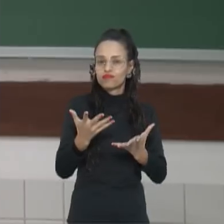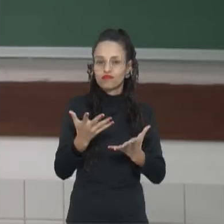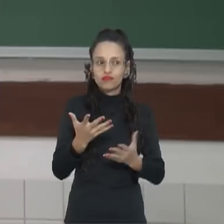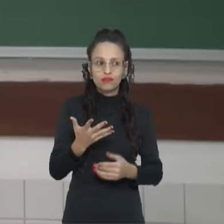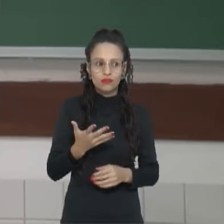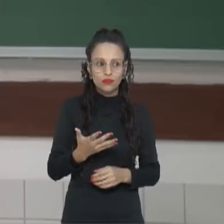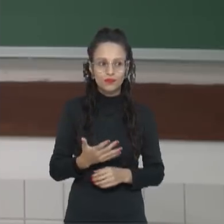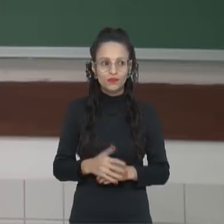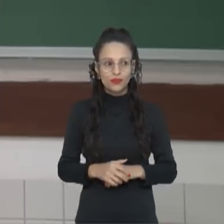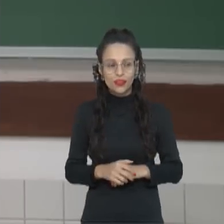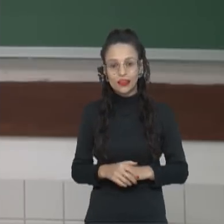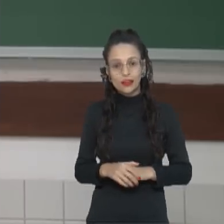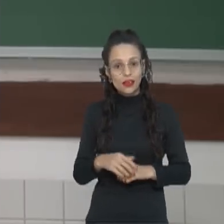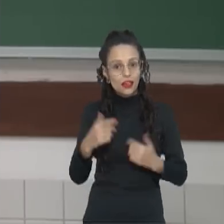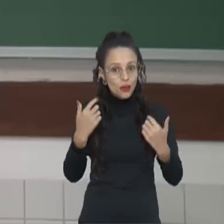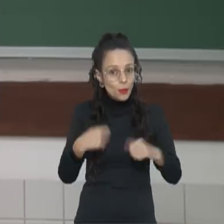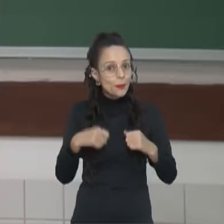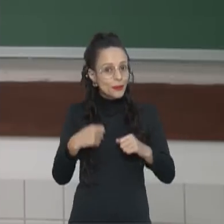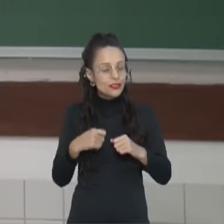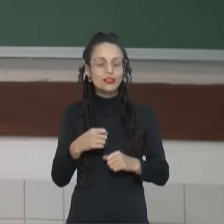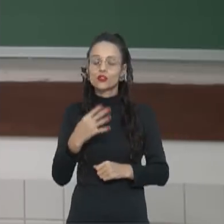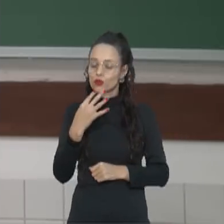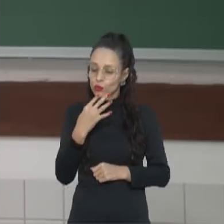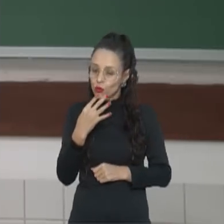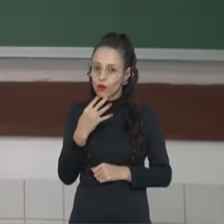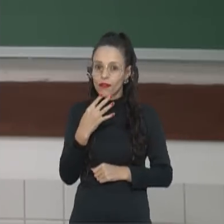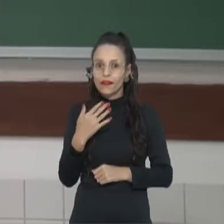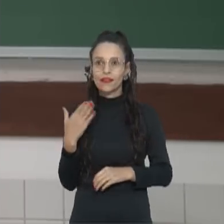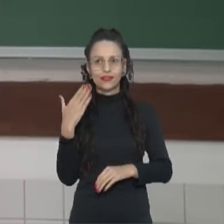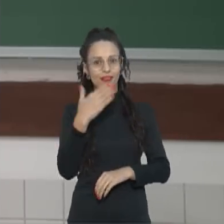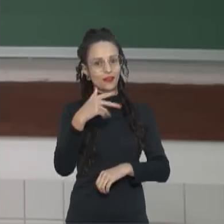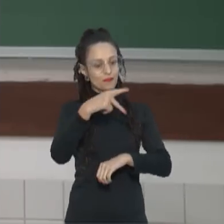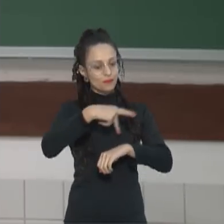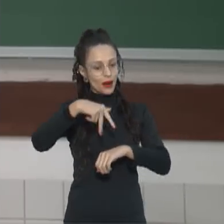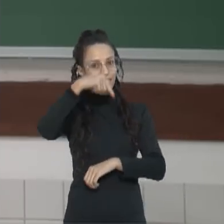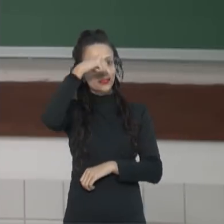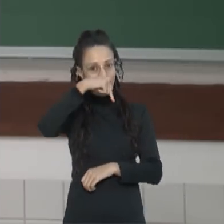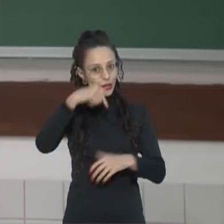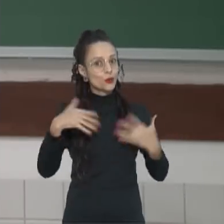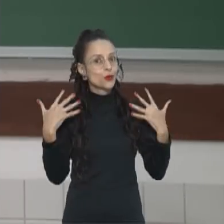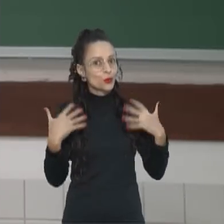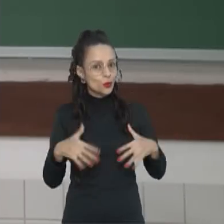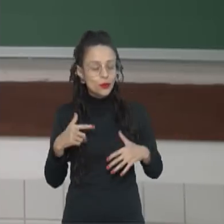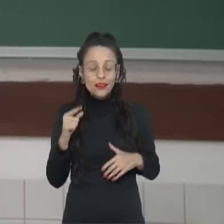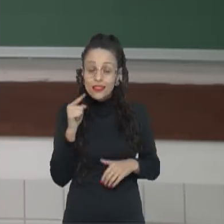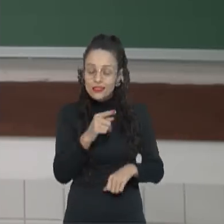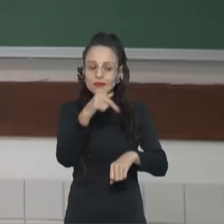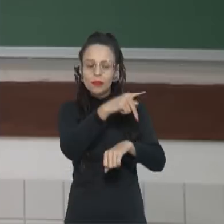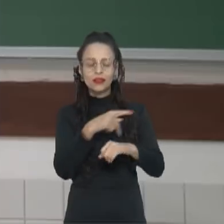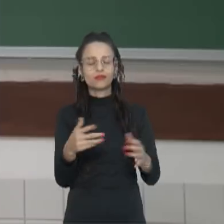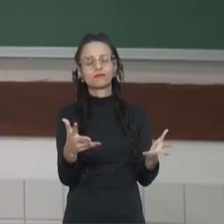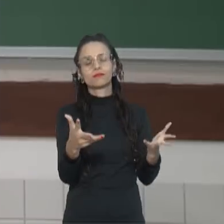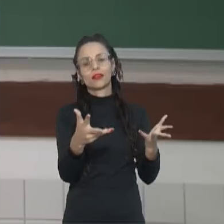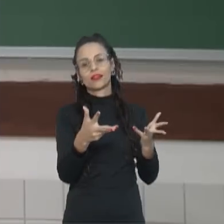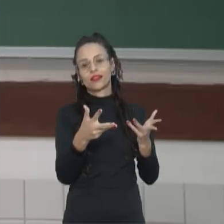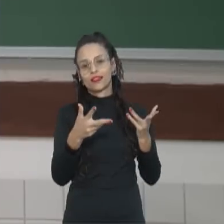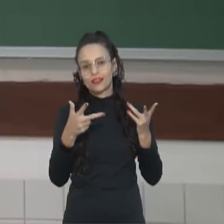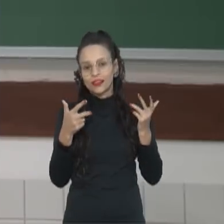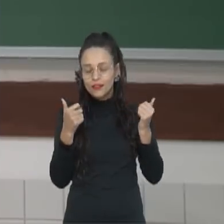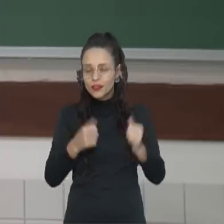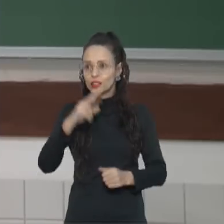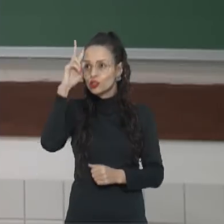10 coisas que você tem que fazer antes de morrer. Eu tenho que conhecer o tal do Peru, como diz o outro. Ora, que região fantástica,